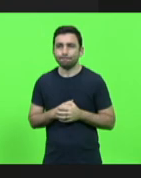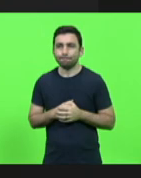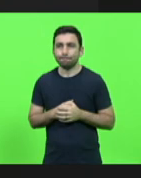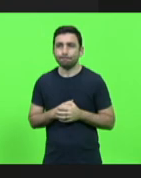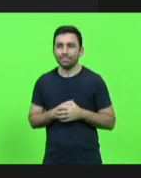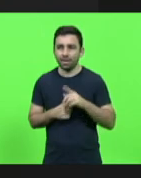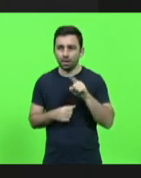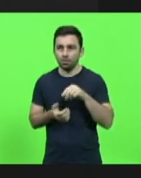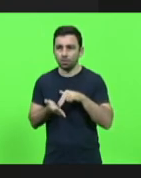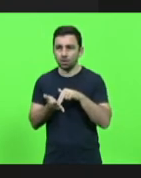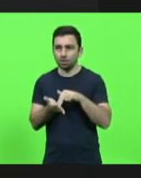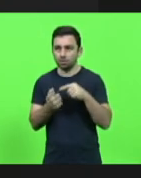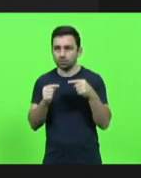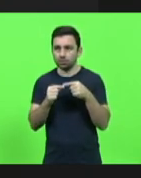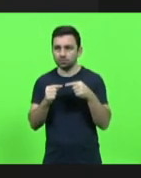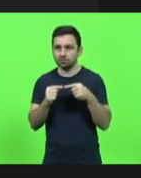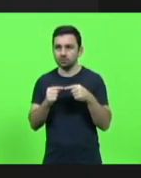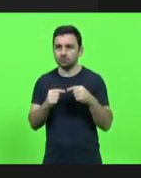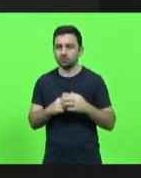falando.